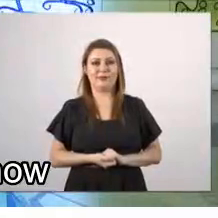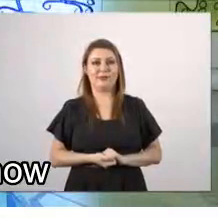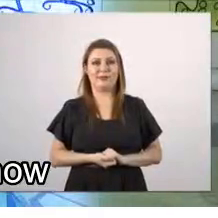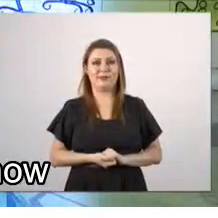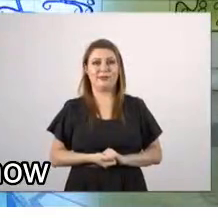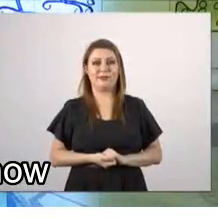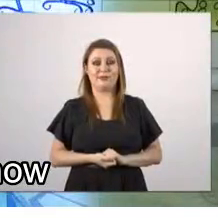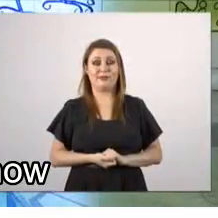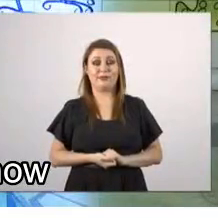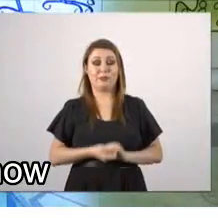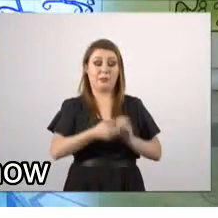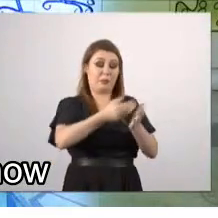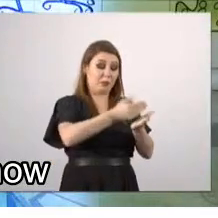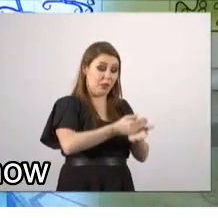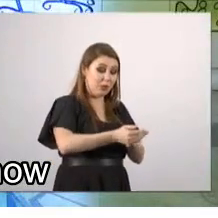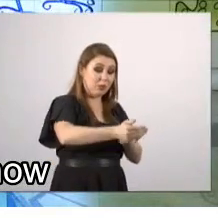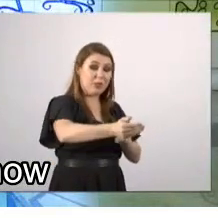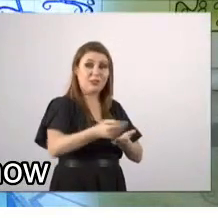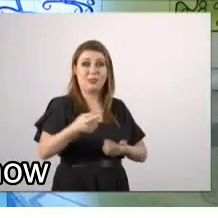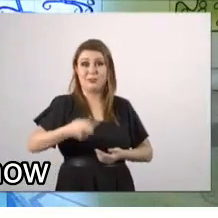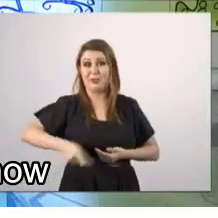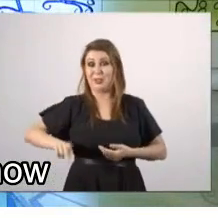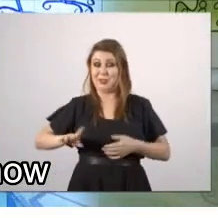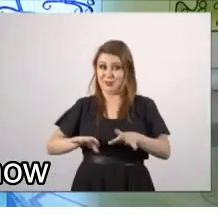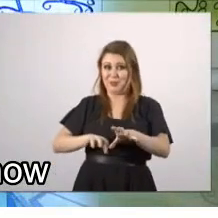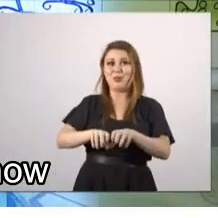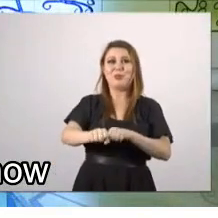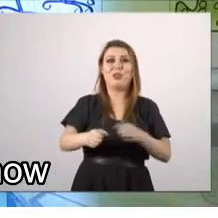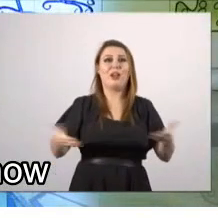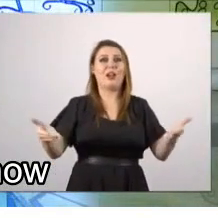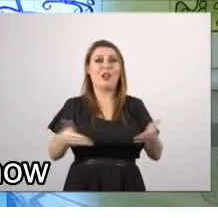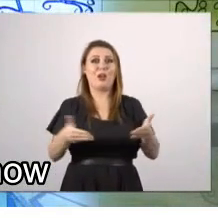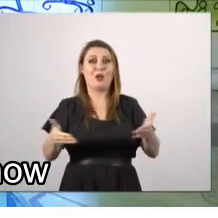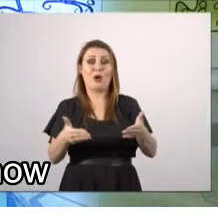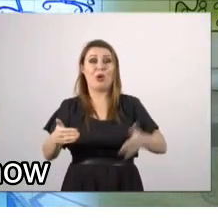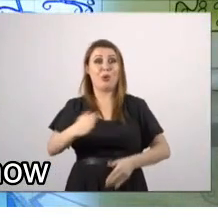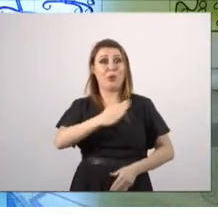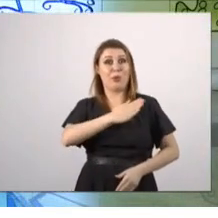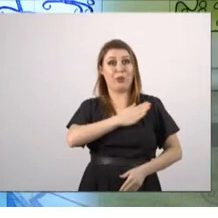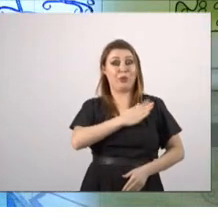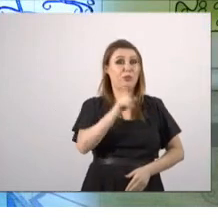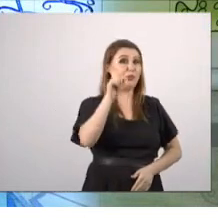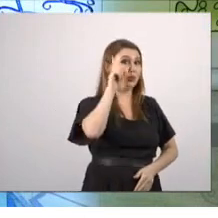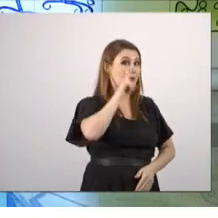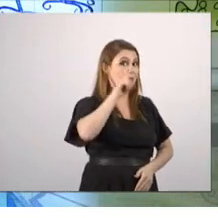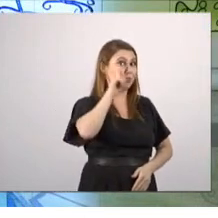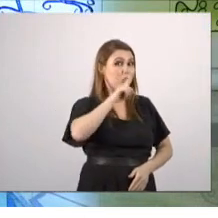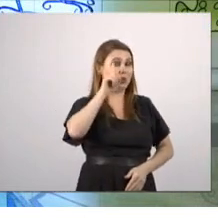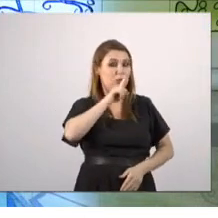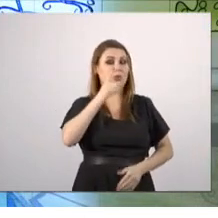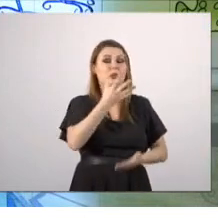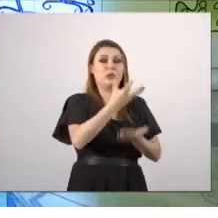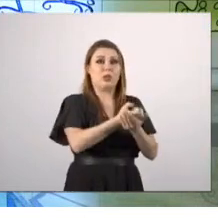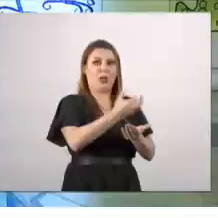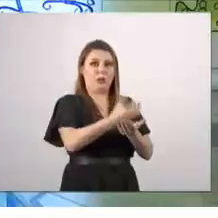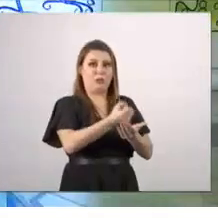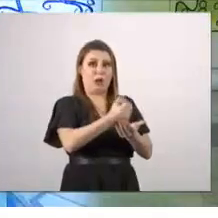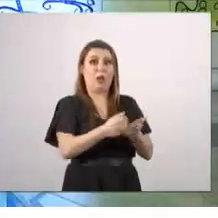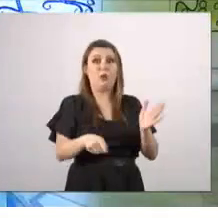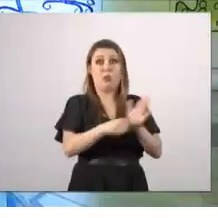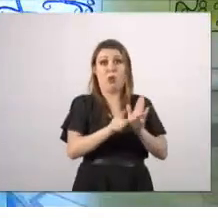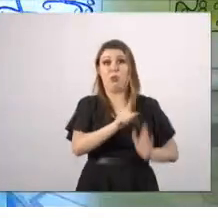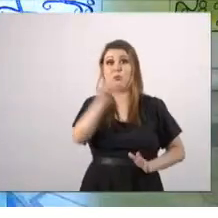E para dar início a esta cerimônia, ouviremos agora o hino nacional dos Estados Unidos, em execução gravada por Montria